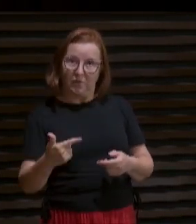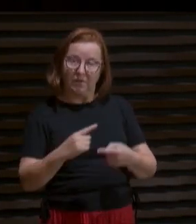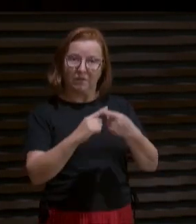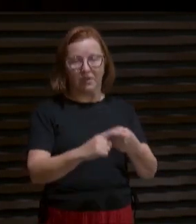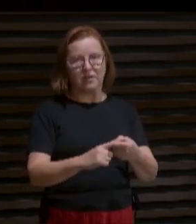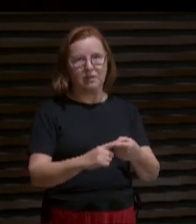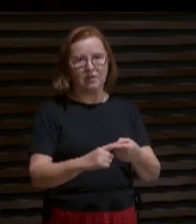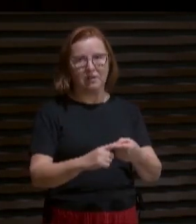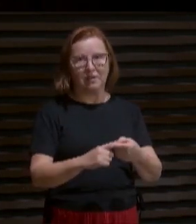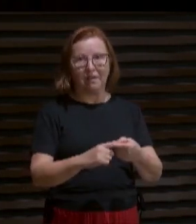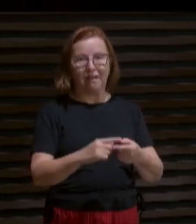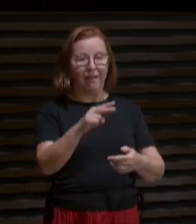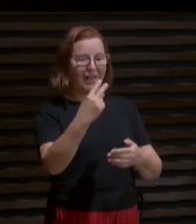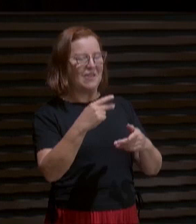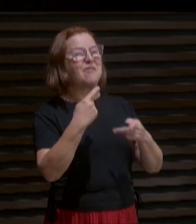eu creio.